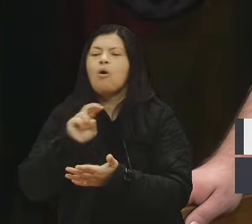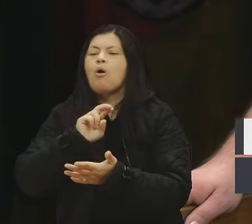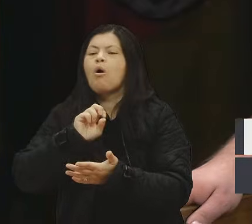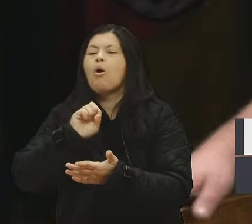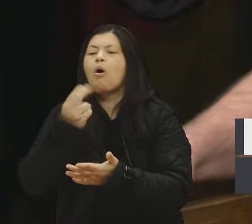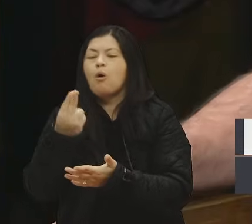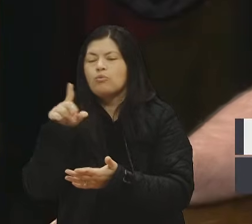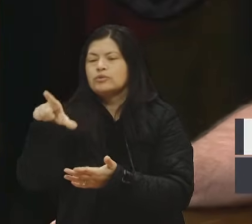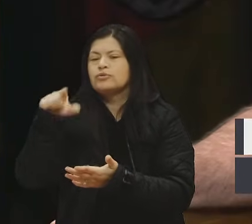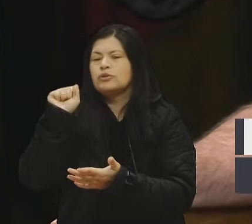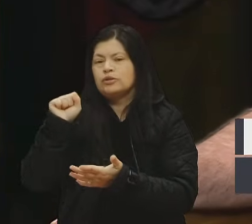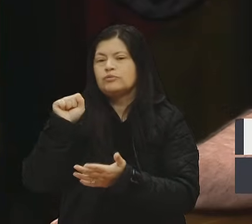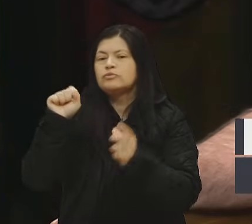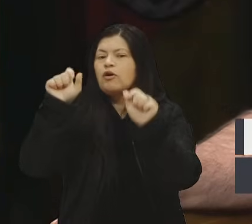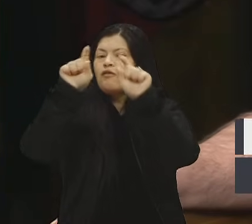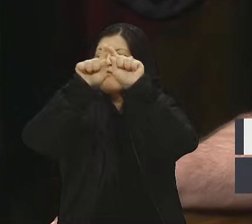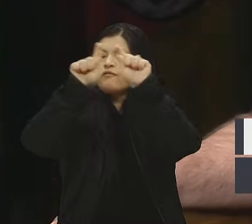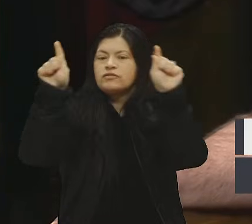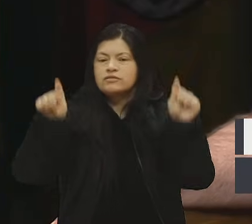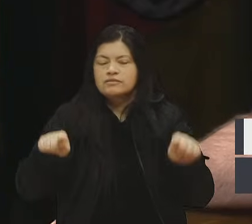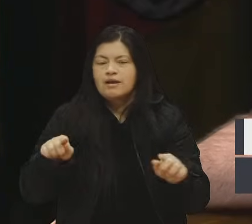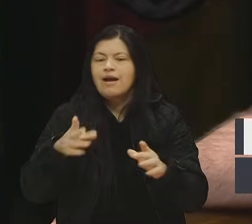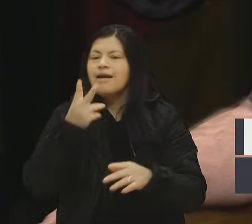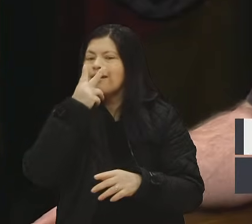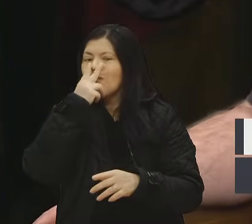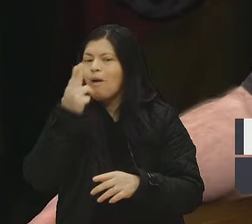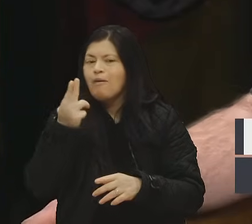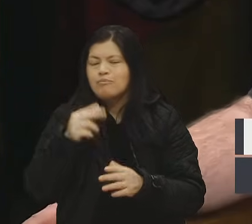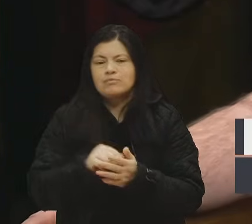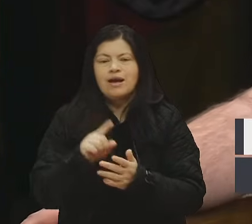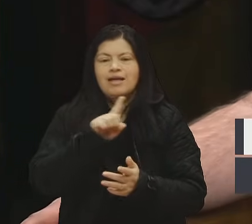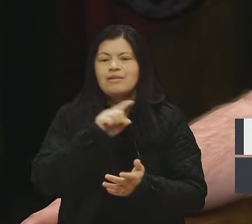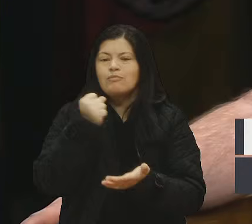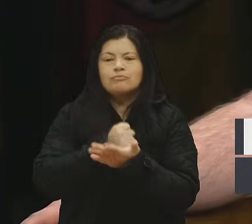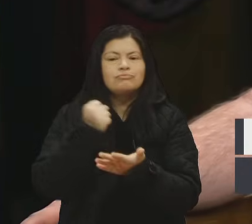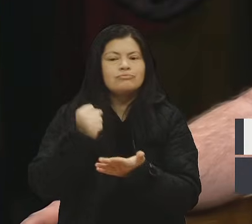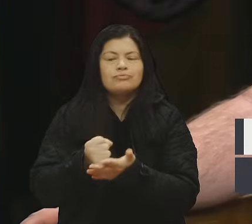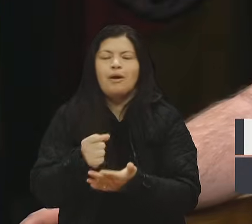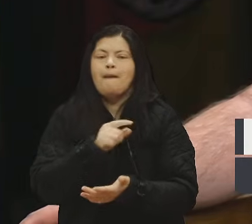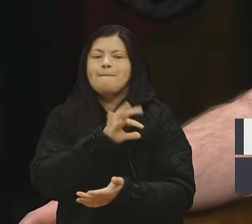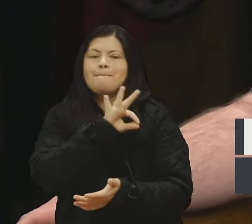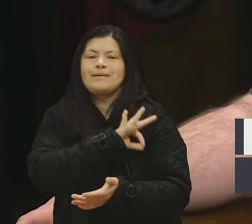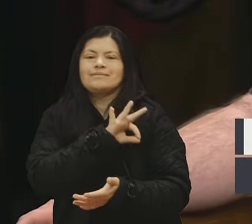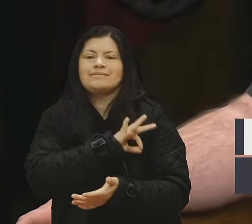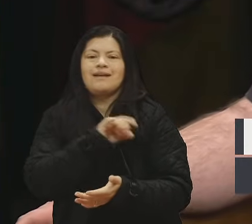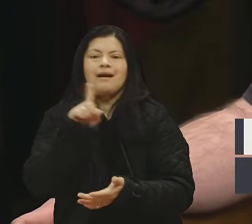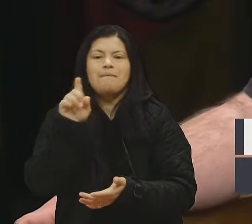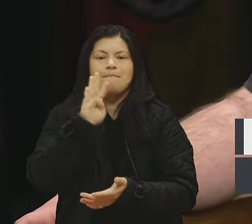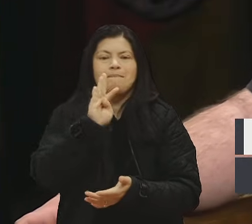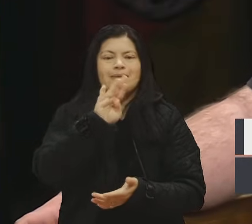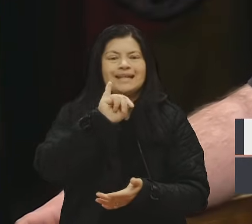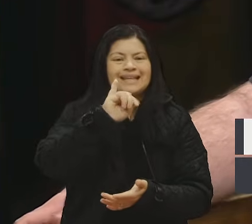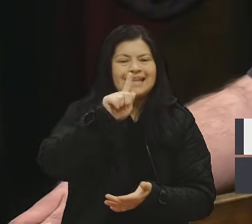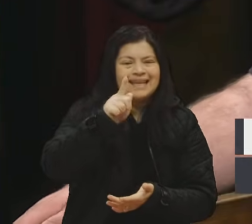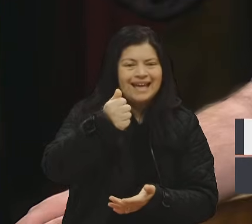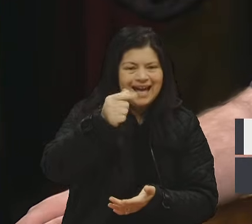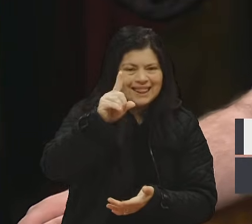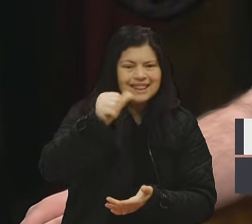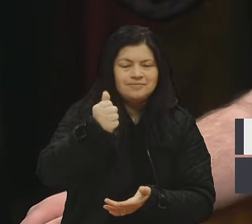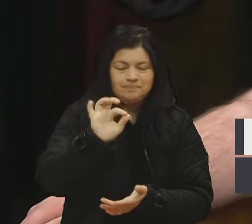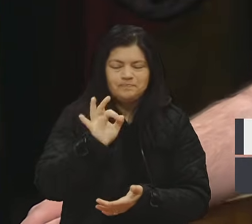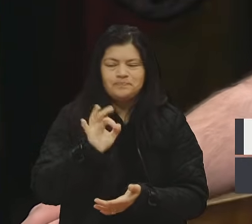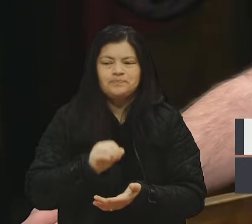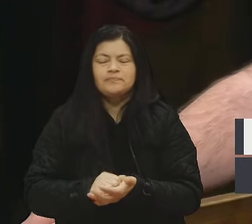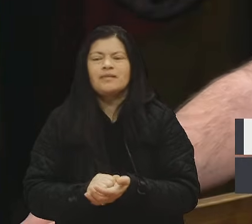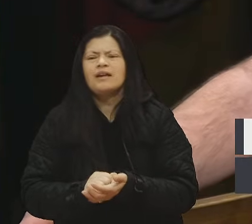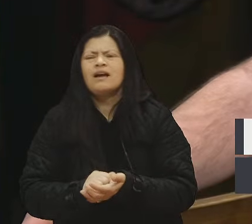Os funcionários, da mesma forma, não são contratados pela Brigada, são contratados pela SEDUC. E aí eu